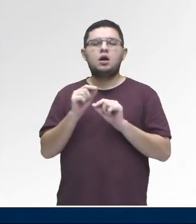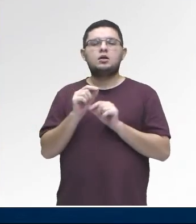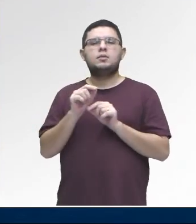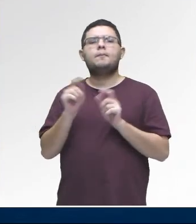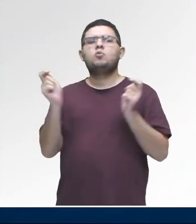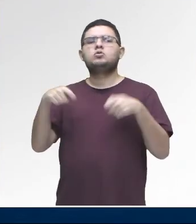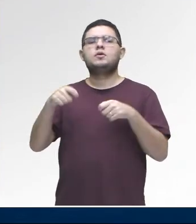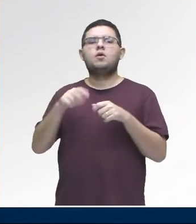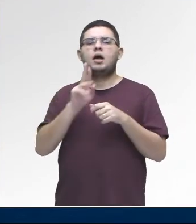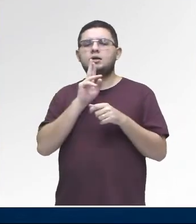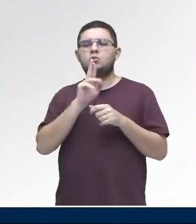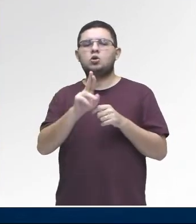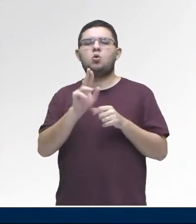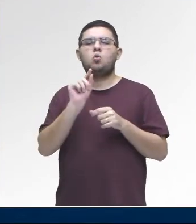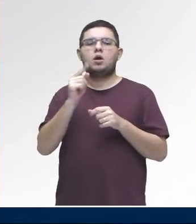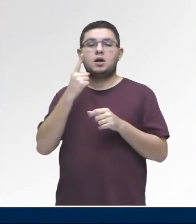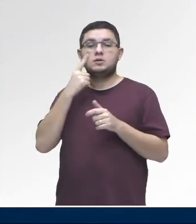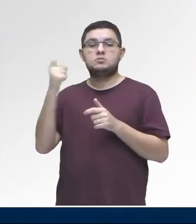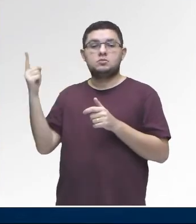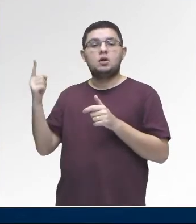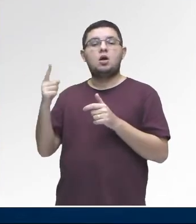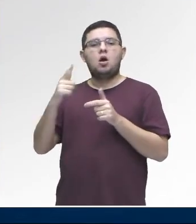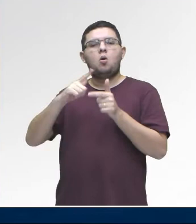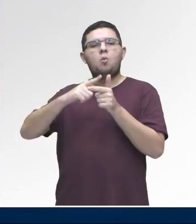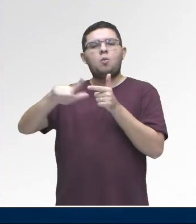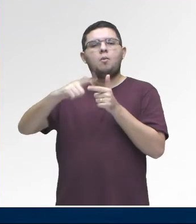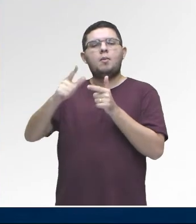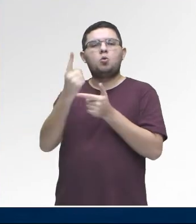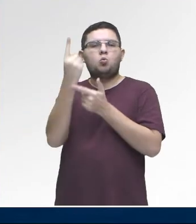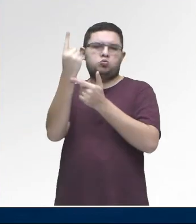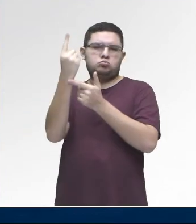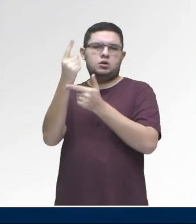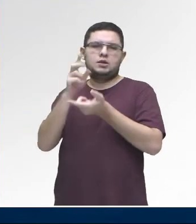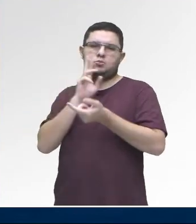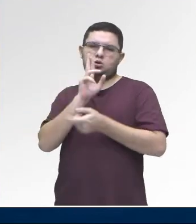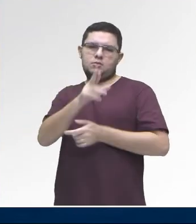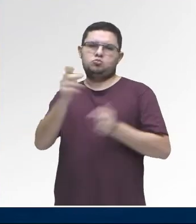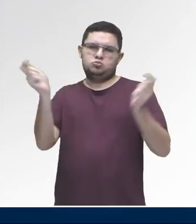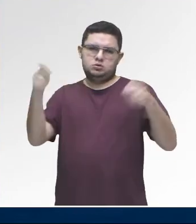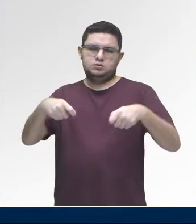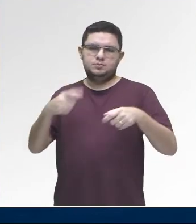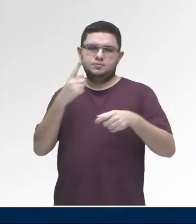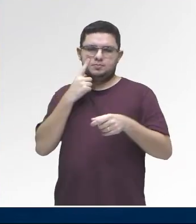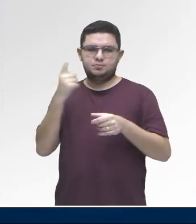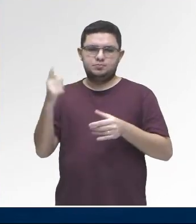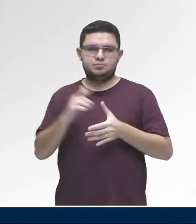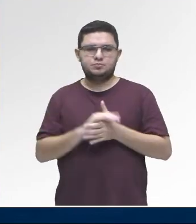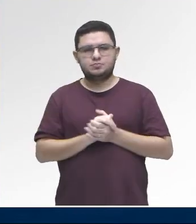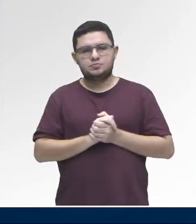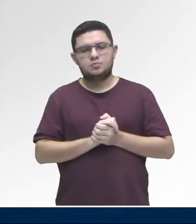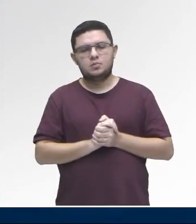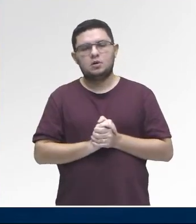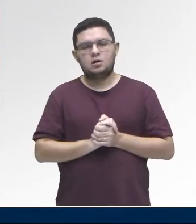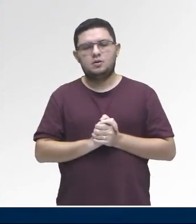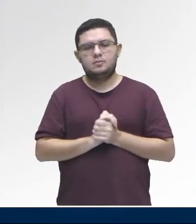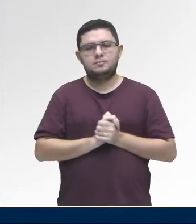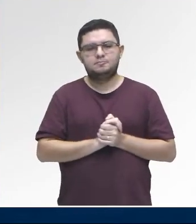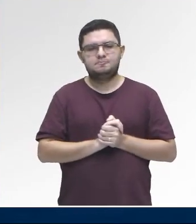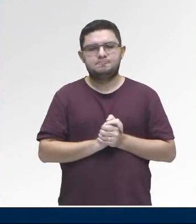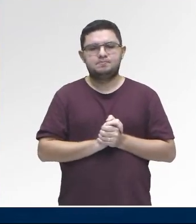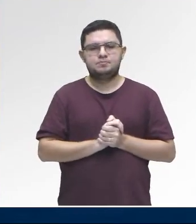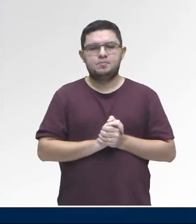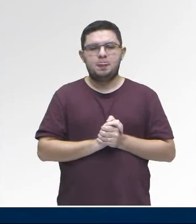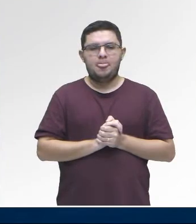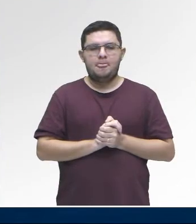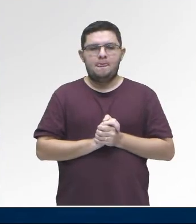responder esta questão. Então, com aquelas informações que eu acabei de falar para vocês, nós vamos responder esta